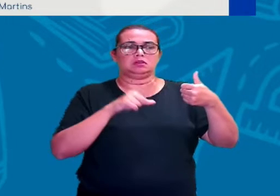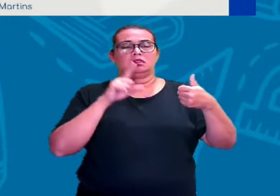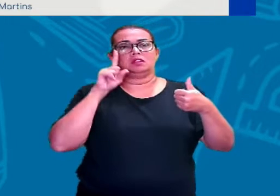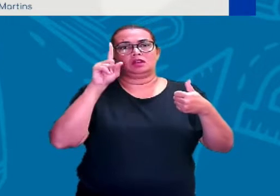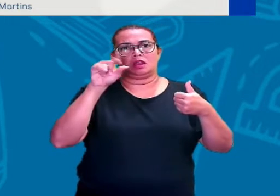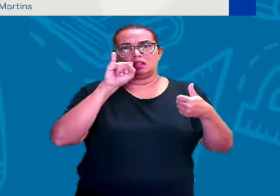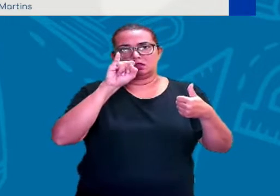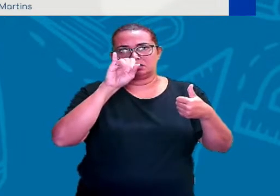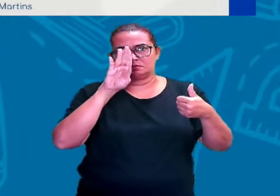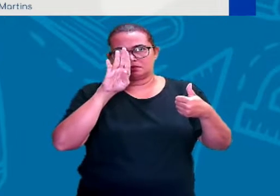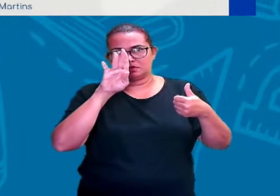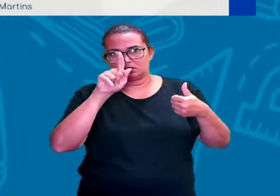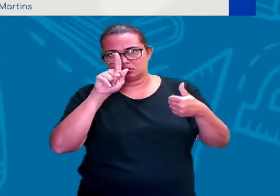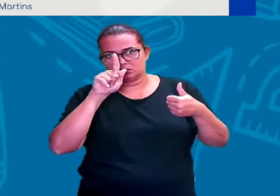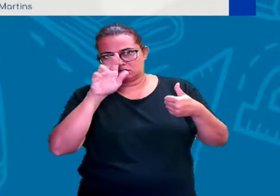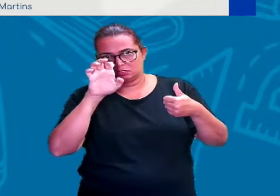Geográfico,